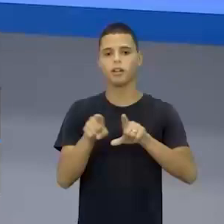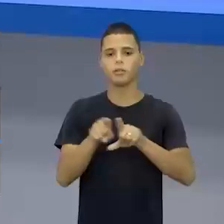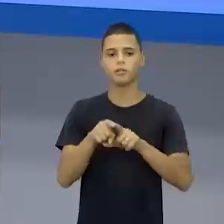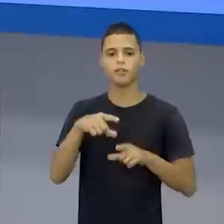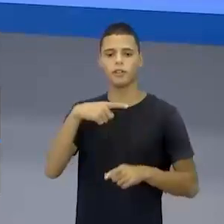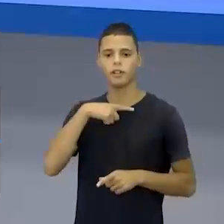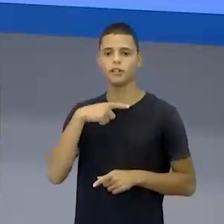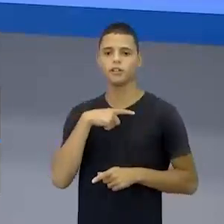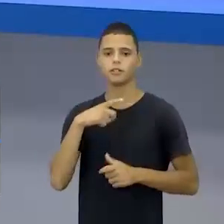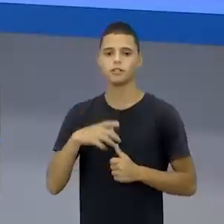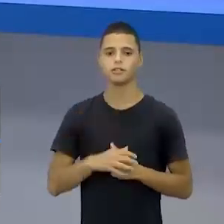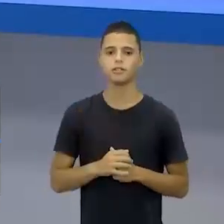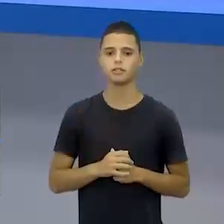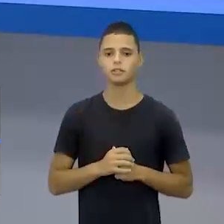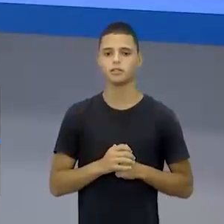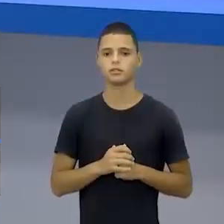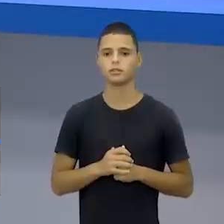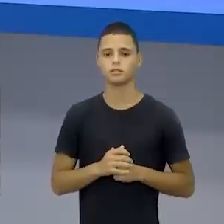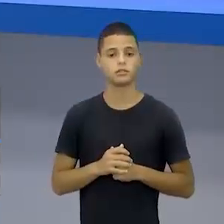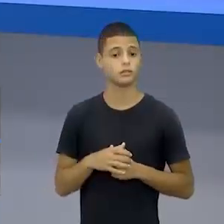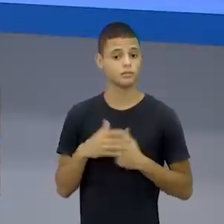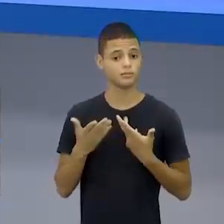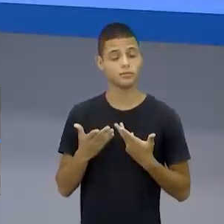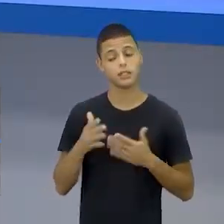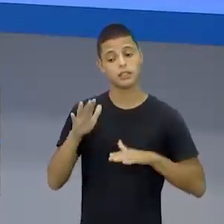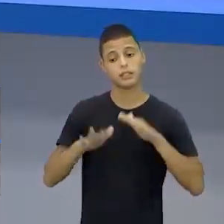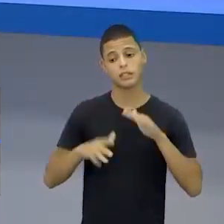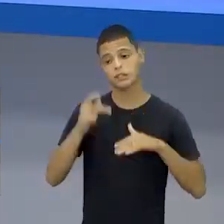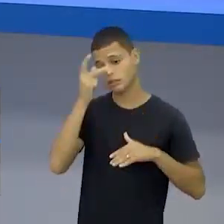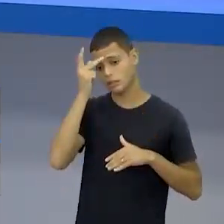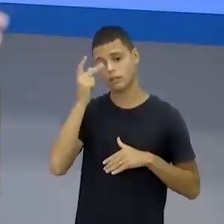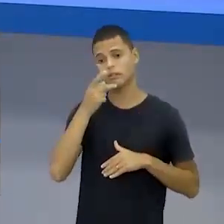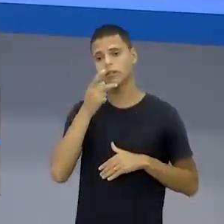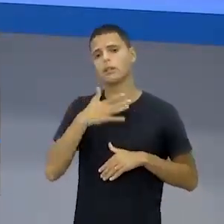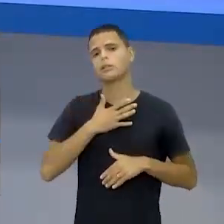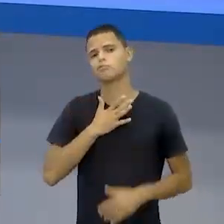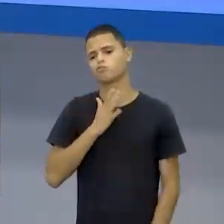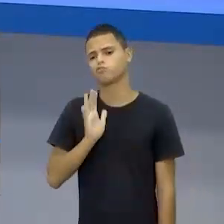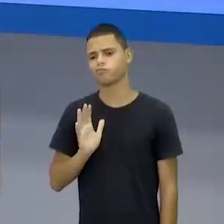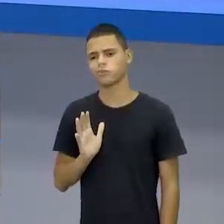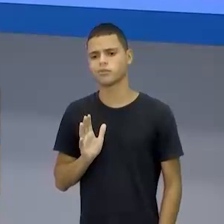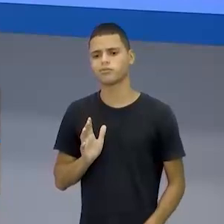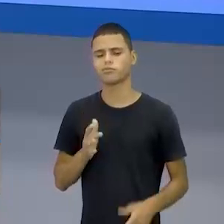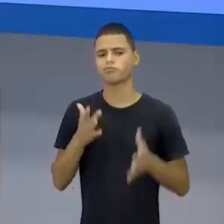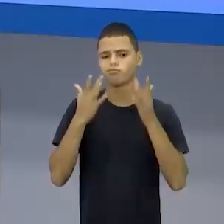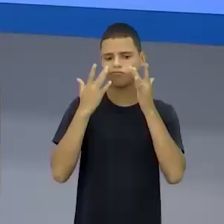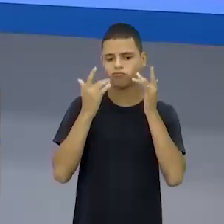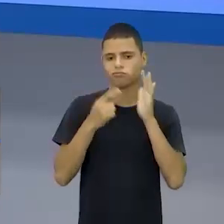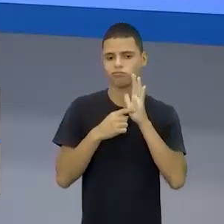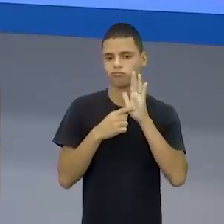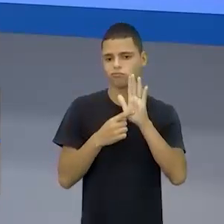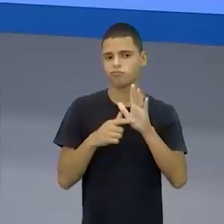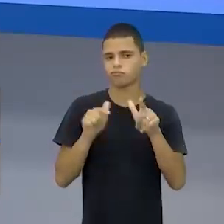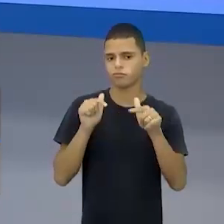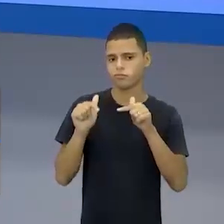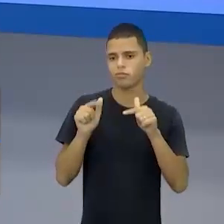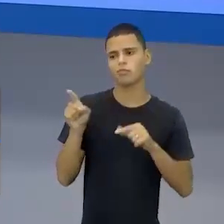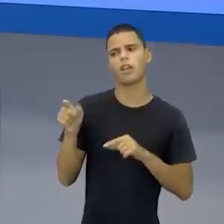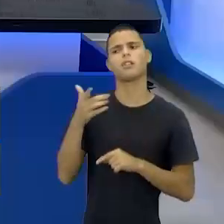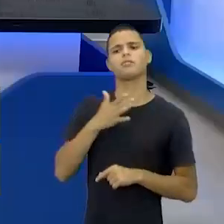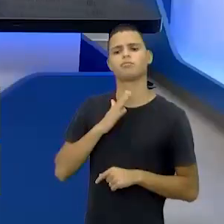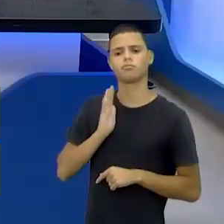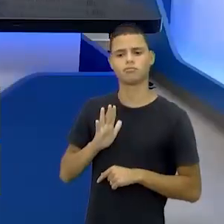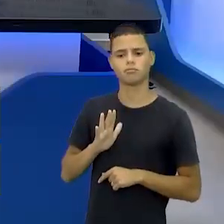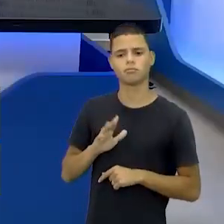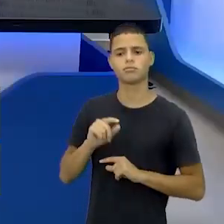alguma coisa pessoal com outra, né? Fala, eu não gosto daquele fulano lá. Aí ele vai apresentar o trabalho, eu já vou ficar com aquela cara do tipo, ele tá apresentando o trabalho, eu não gosto dele, eu vou detonar ele. Tem que tomar